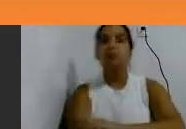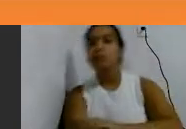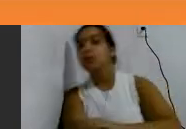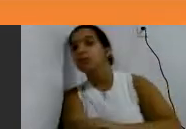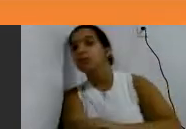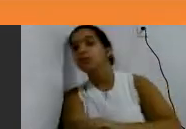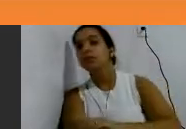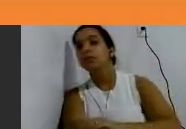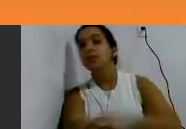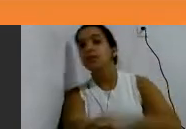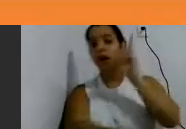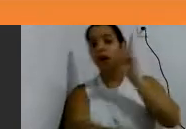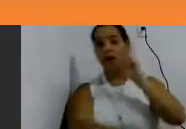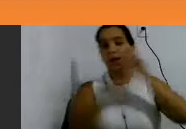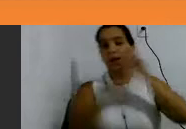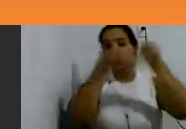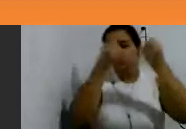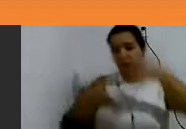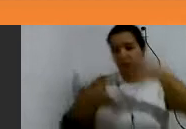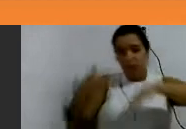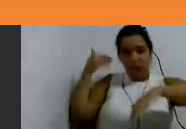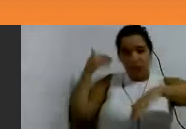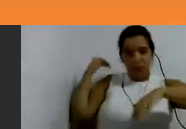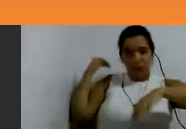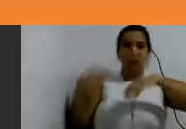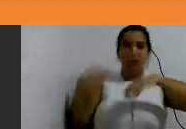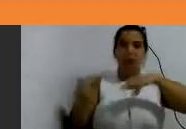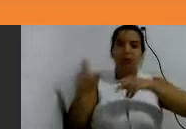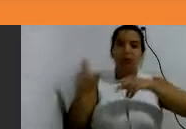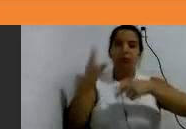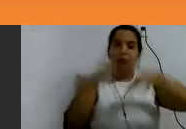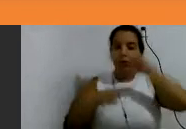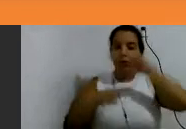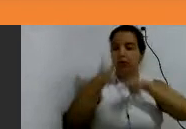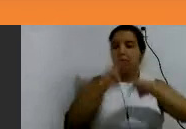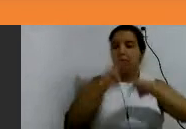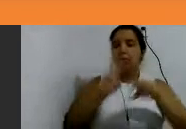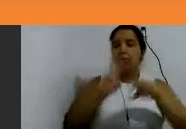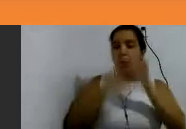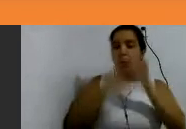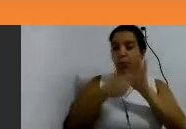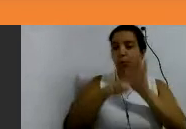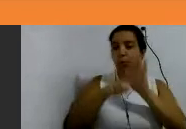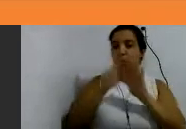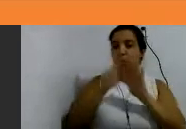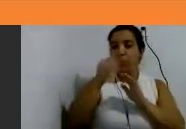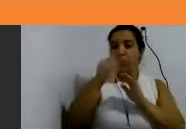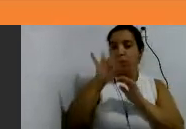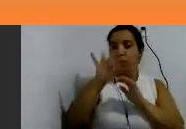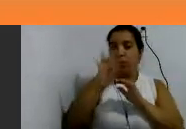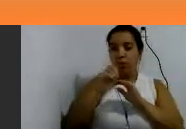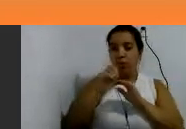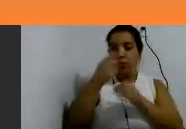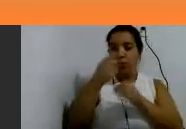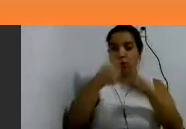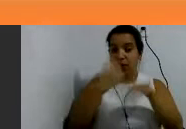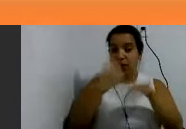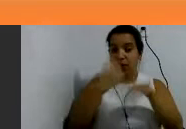E lembra que eu falei lá atrás do exame de imunohistoquímica? Então, este é o exame de imunohistoquímica, onde a gente